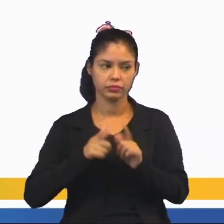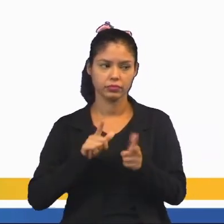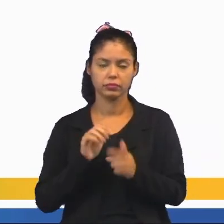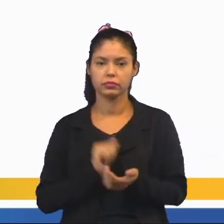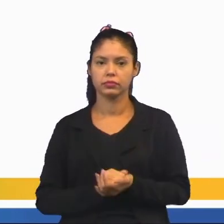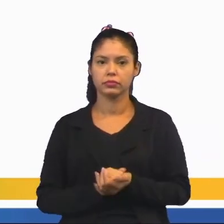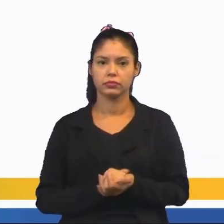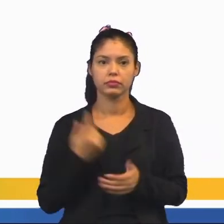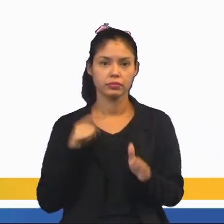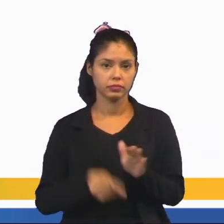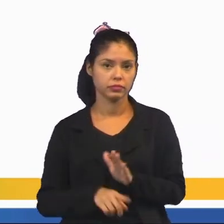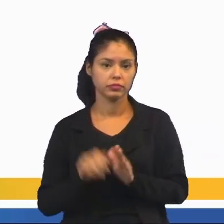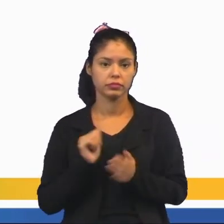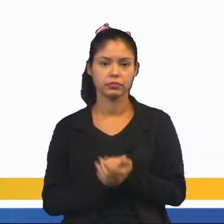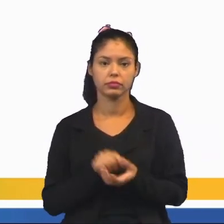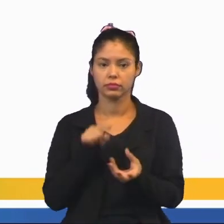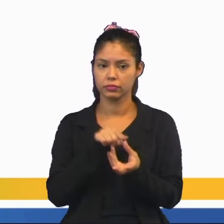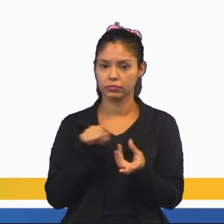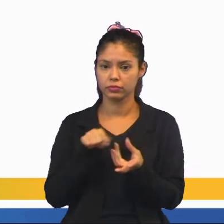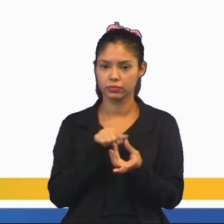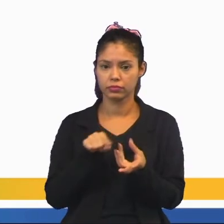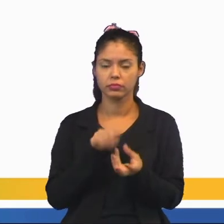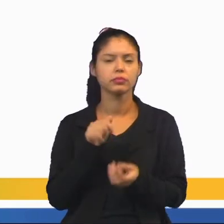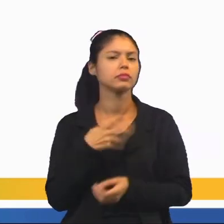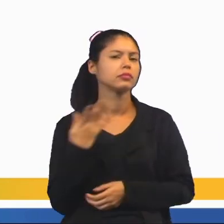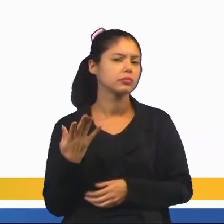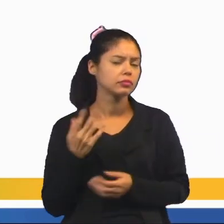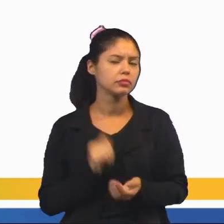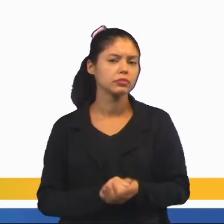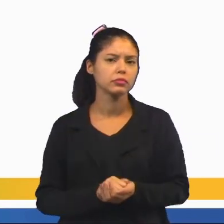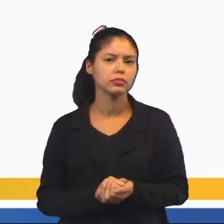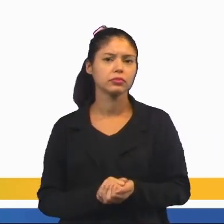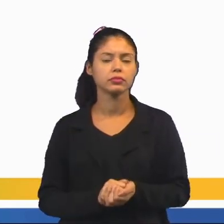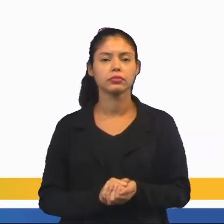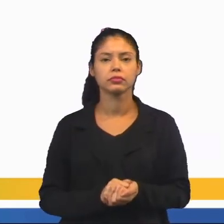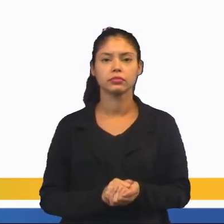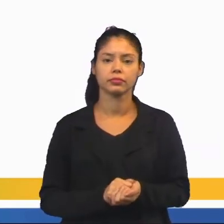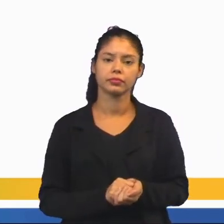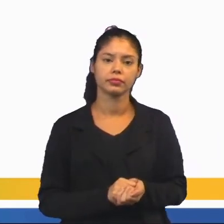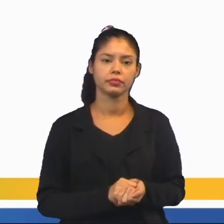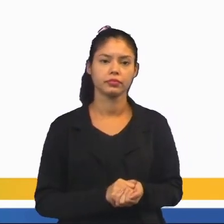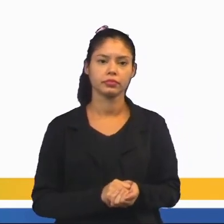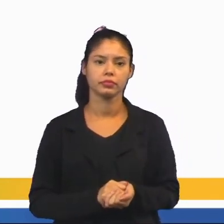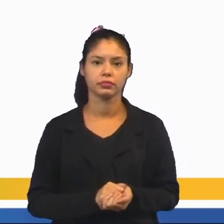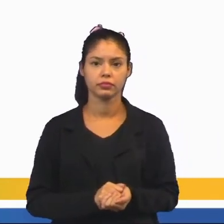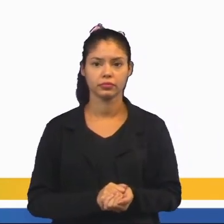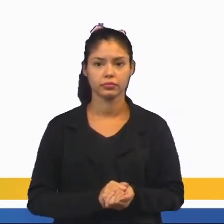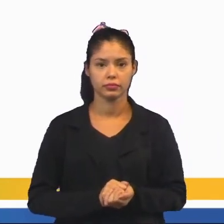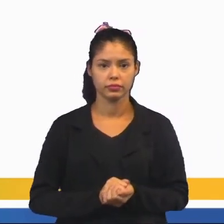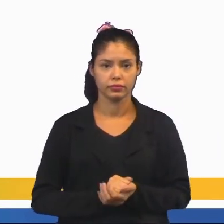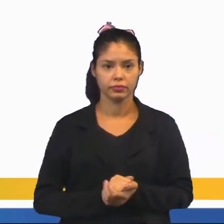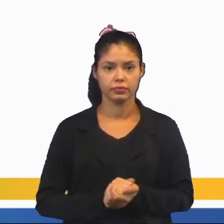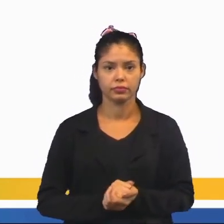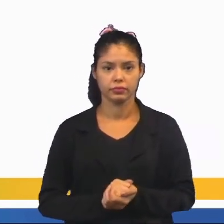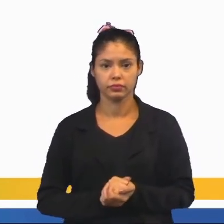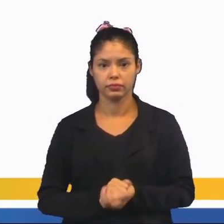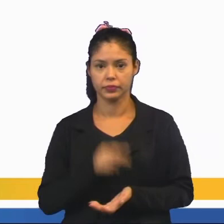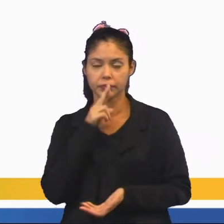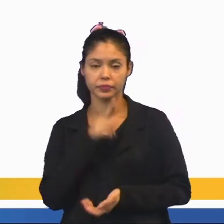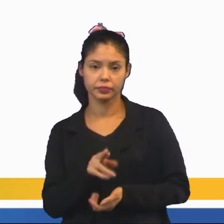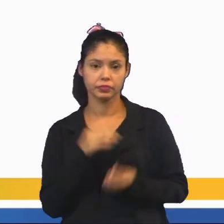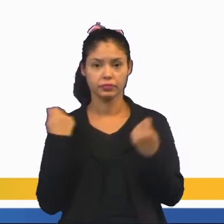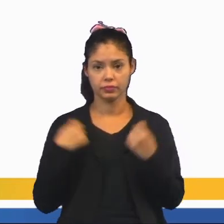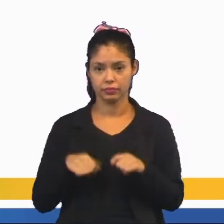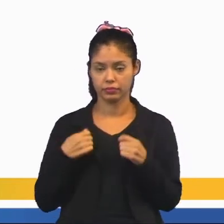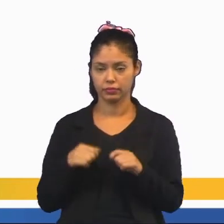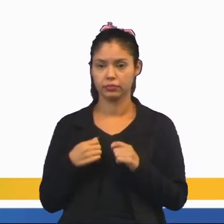escolher está dentro das vogais. Quantas são as vogais no alfabeto? Vamos ver aqui. Ó, para responder